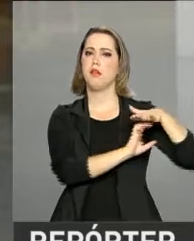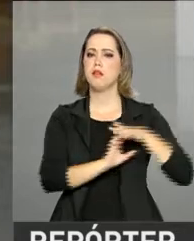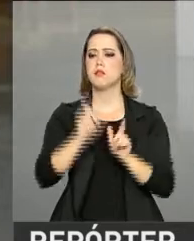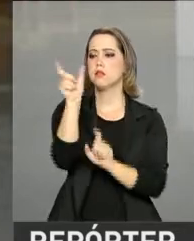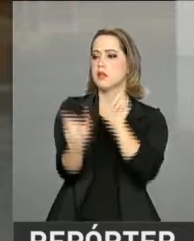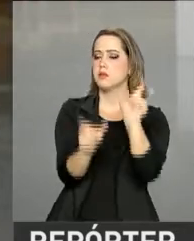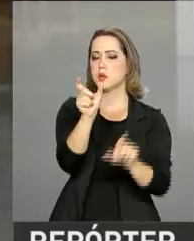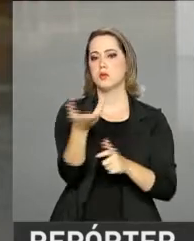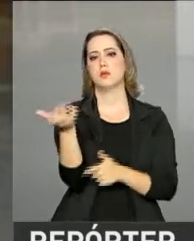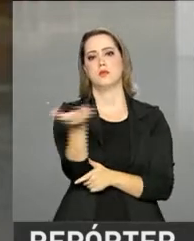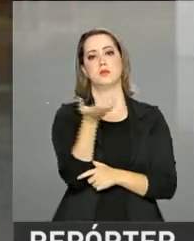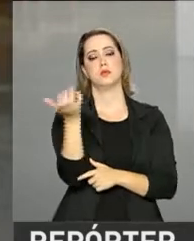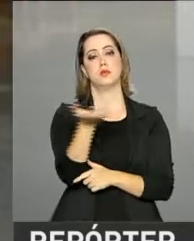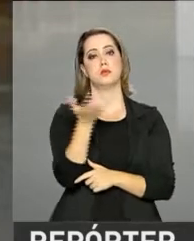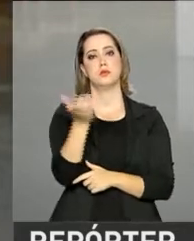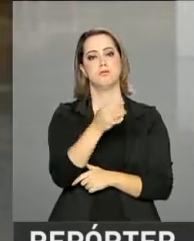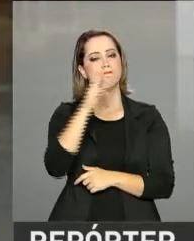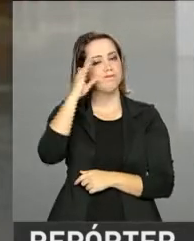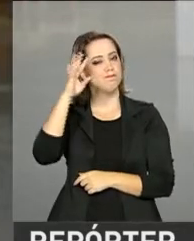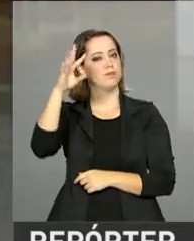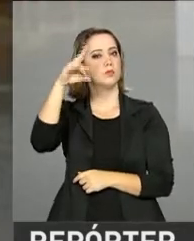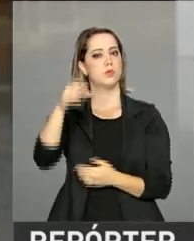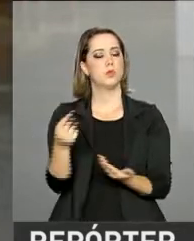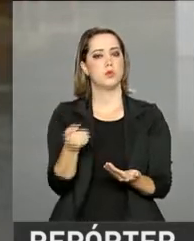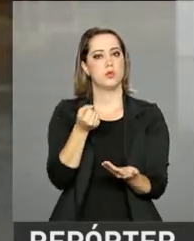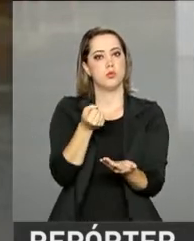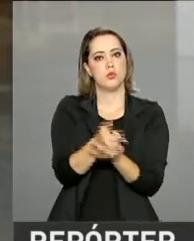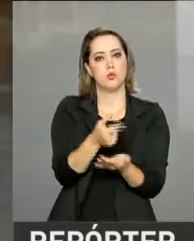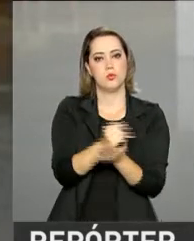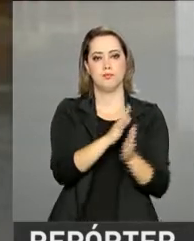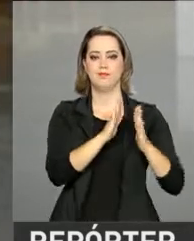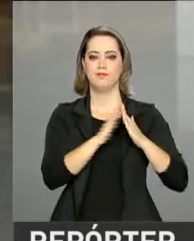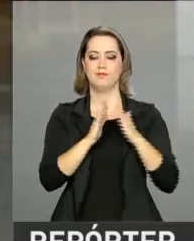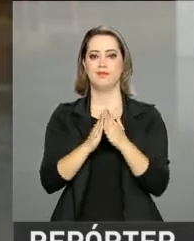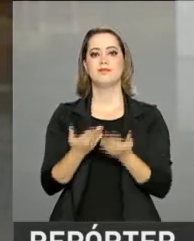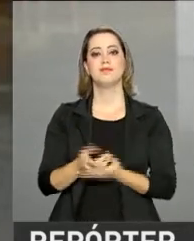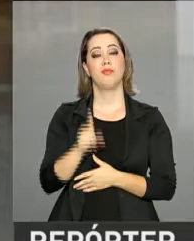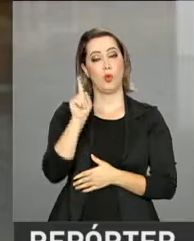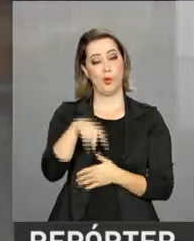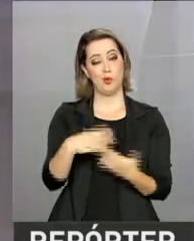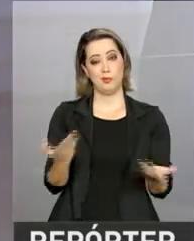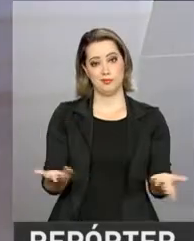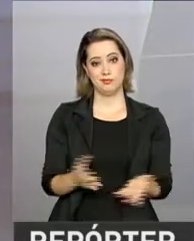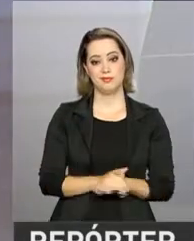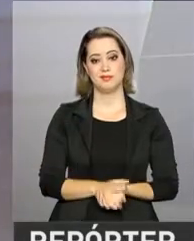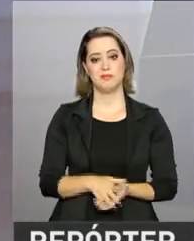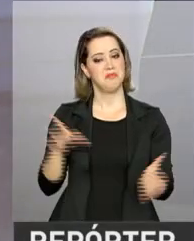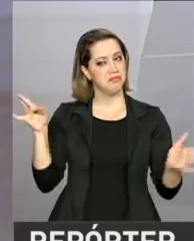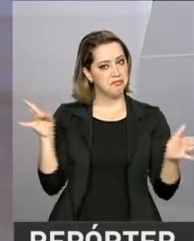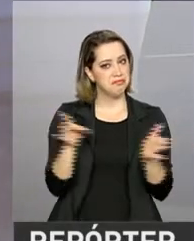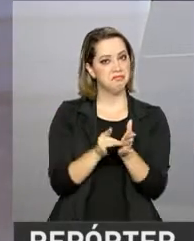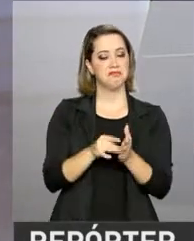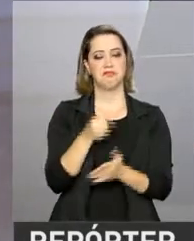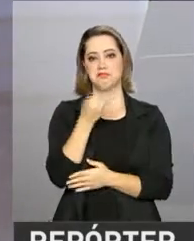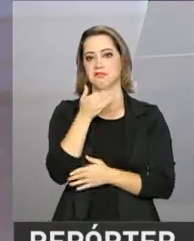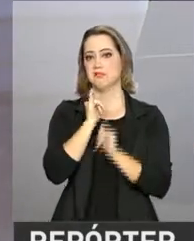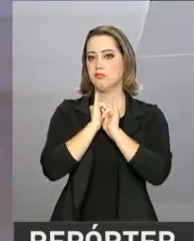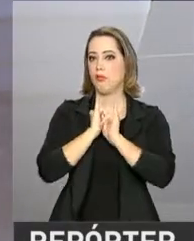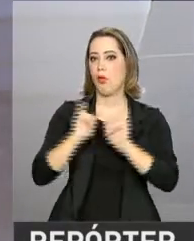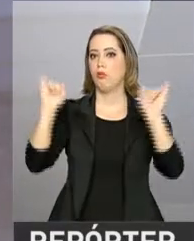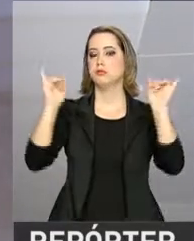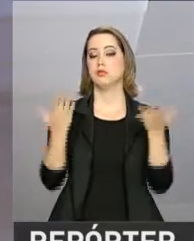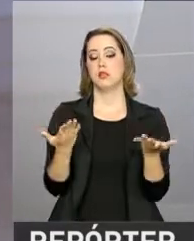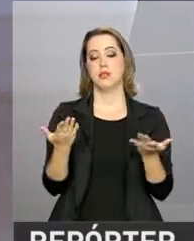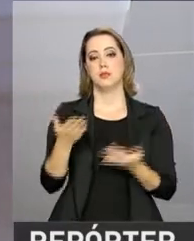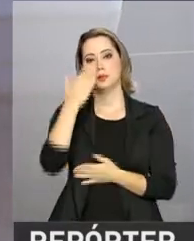que desejam ter o sonho da casa própria realizado não é mesmo isso roberto com certeza uma ótima notícia paulo obrigado pelas